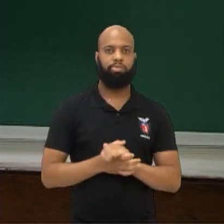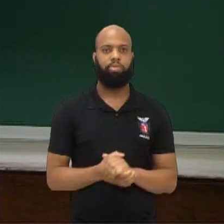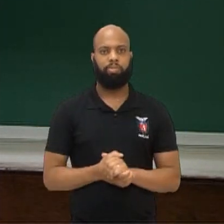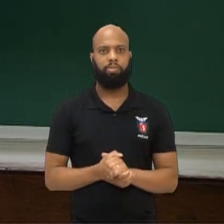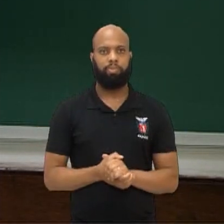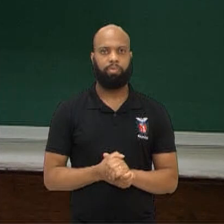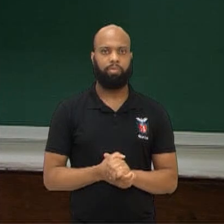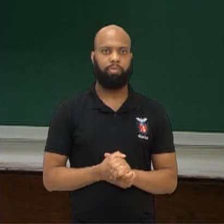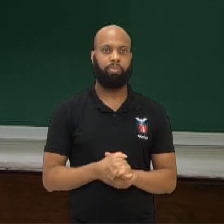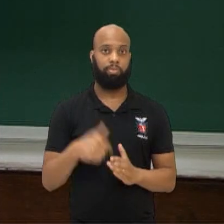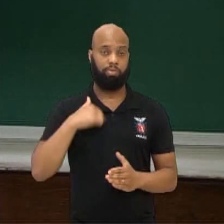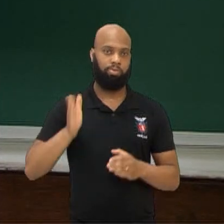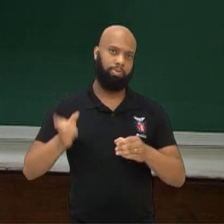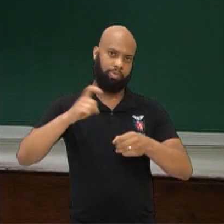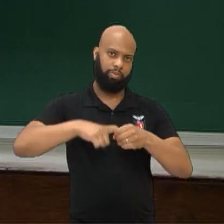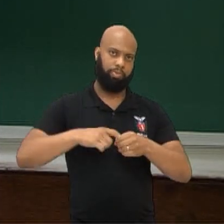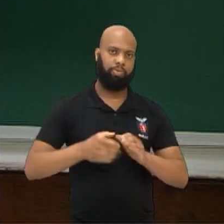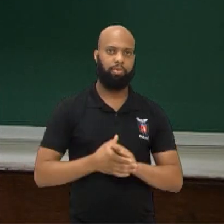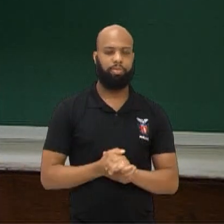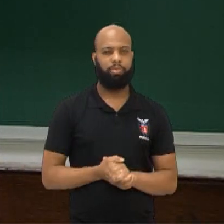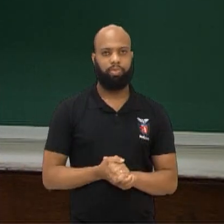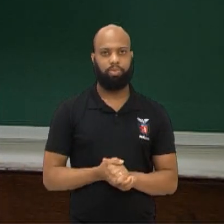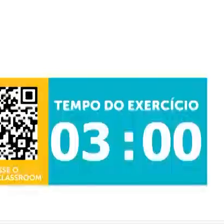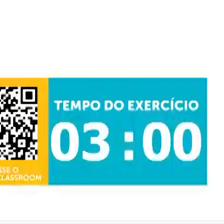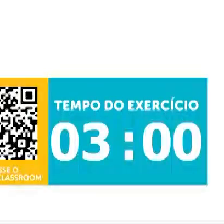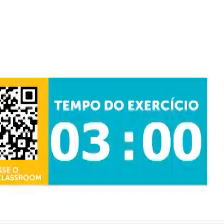você resolver esse exercício.